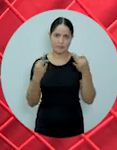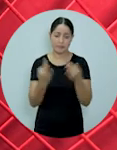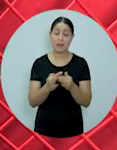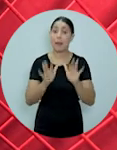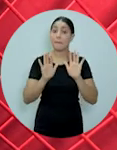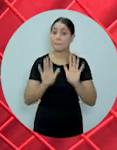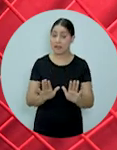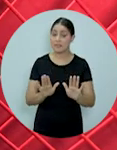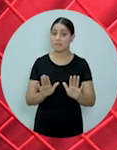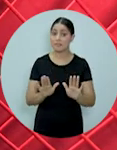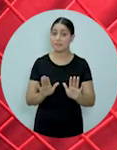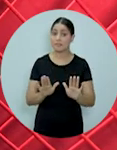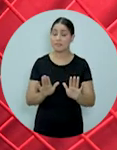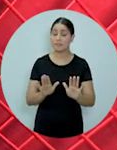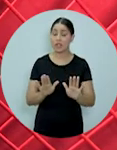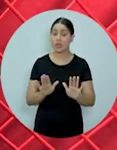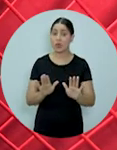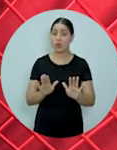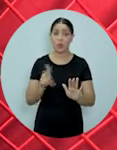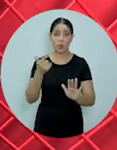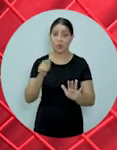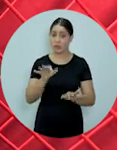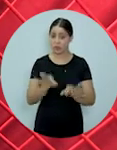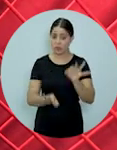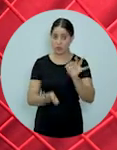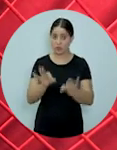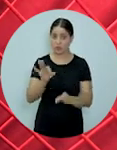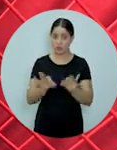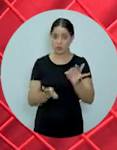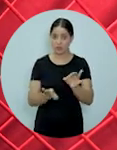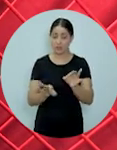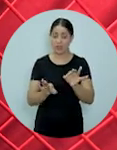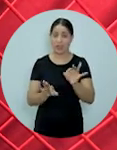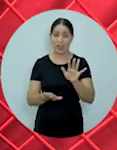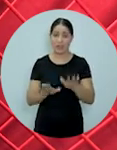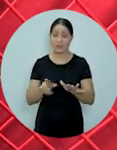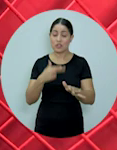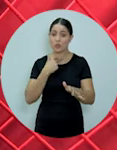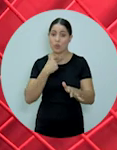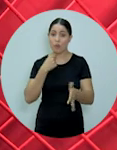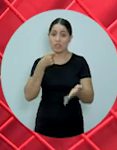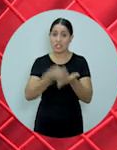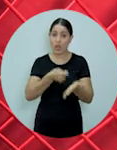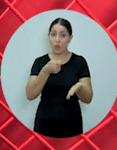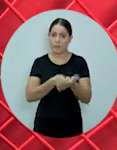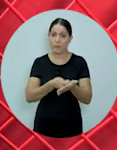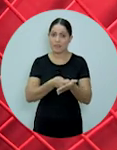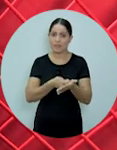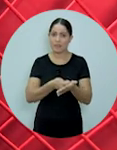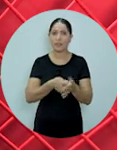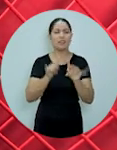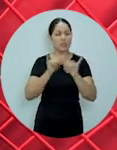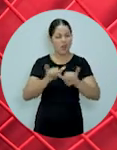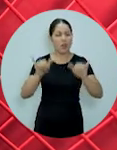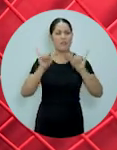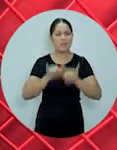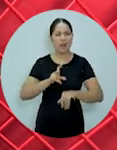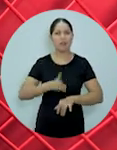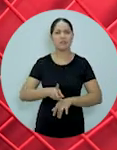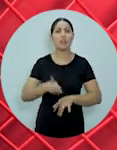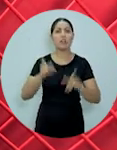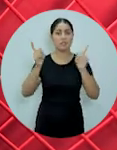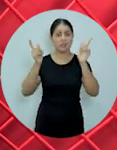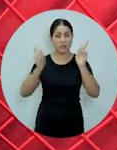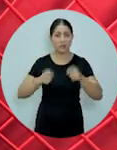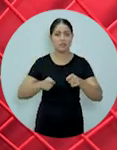dessa família. Mas o que não está na justiça, às vezes não pode ser cobrado. Então eu sempre